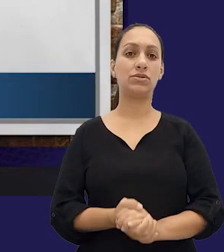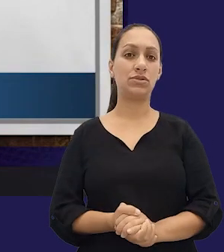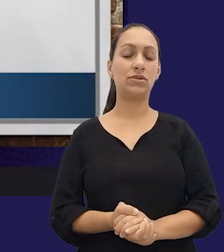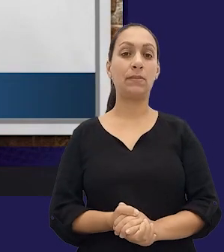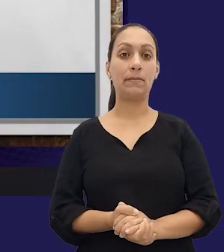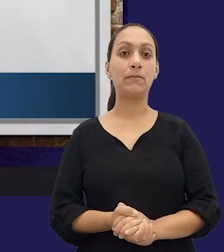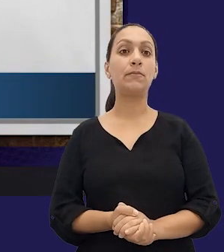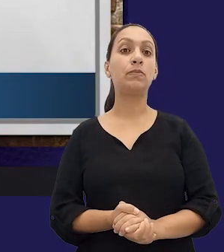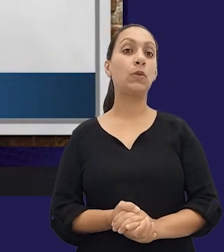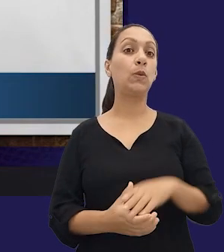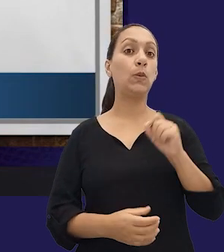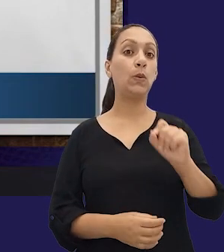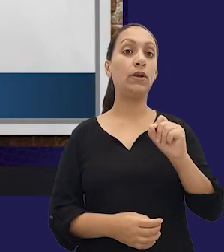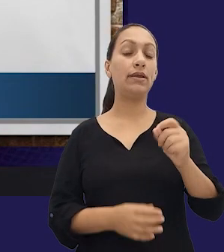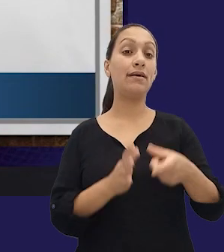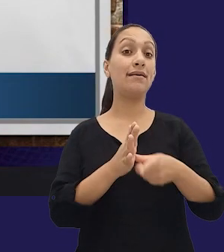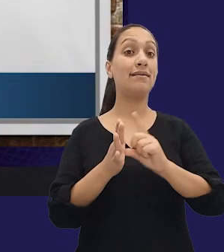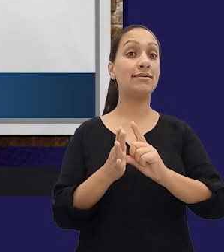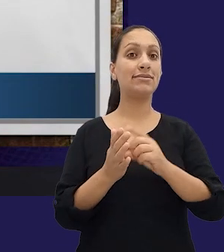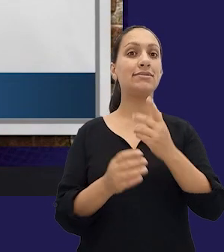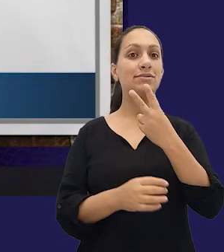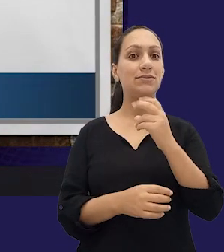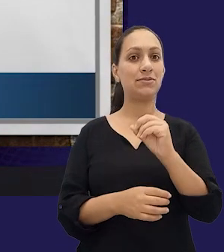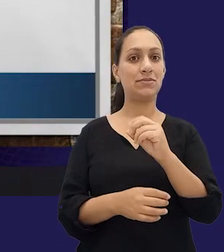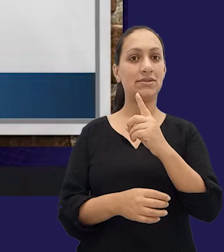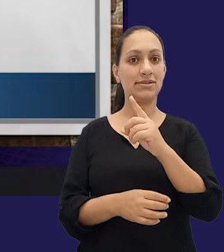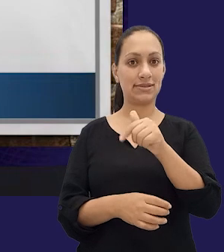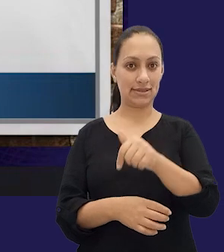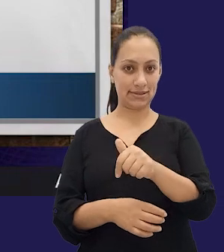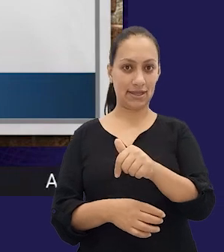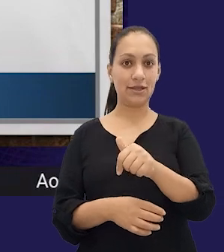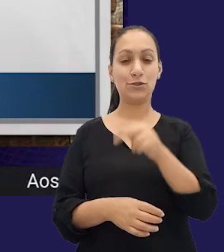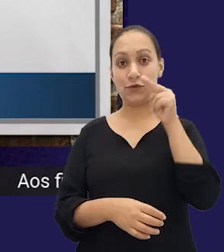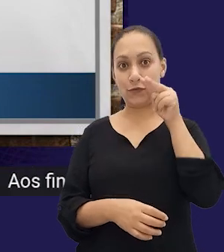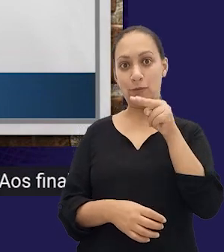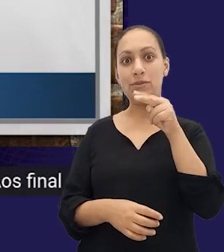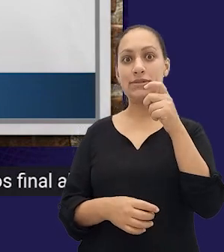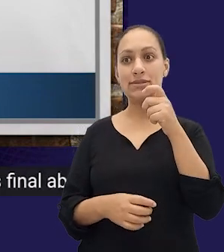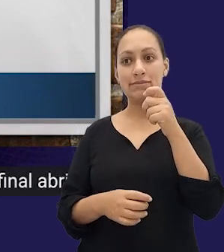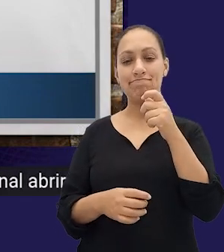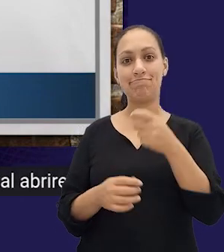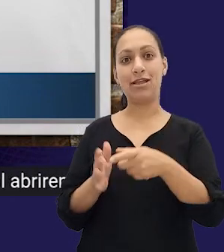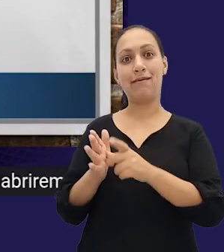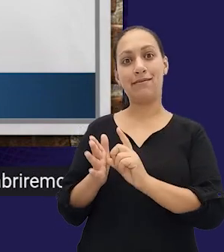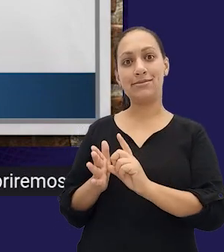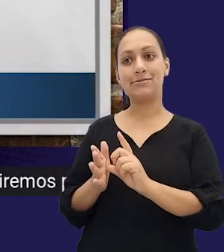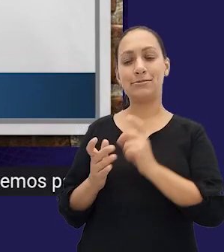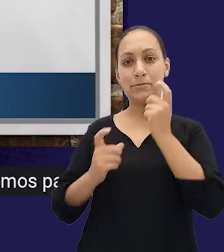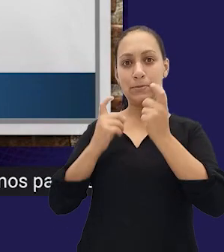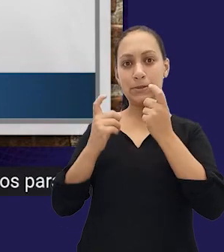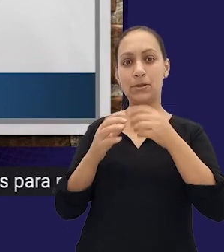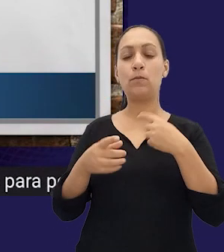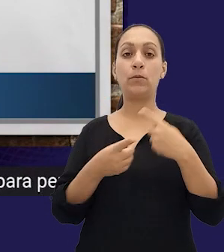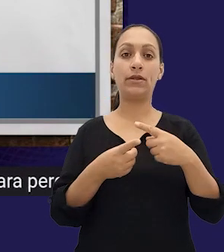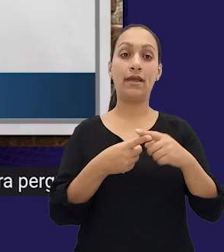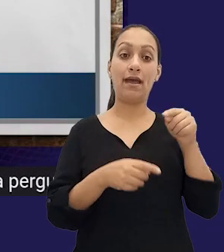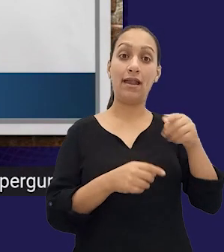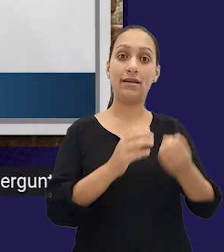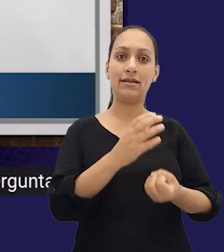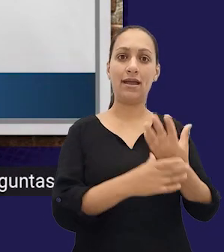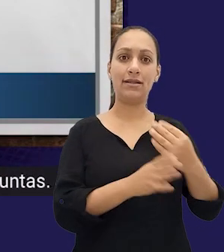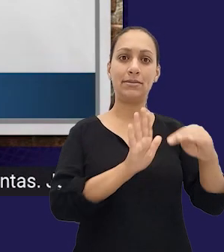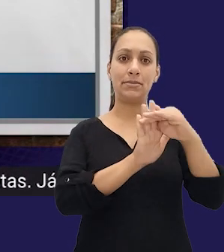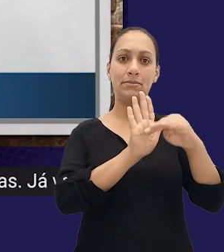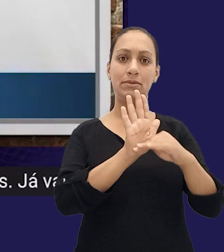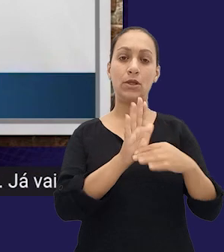que tínhamos até 2017. Eu brinco com o que tínhamos até 2017, quando essa lista foi criada, porque hoje nós já